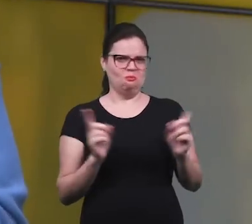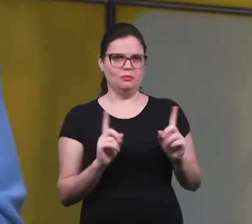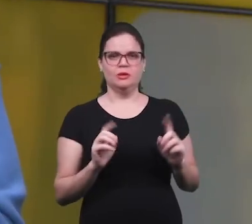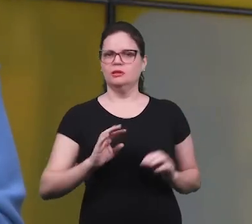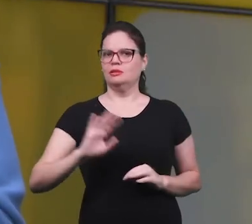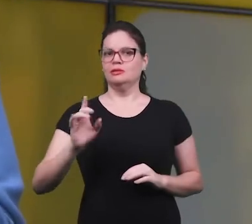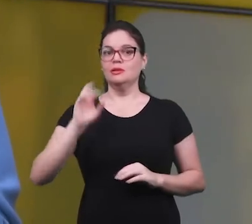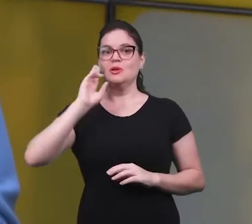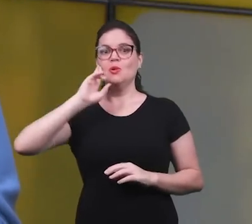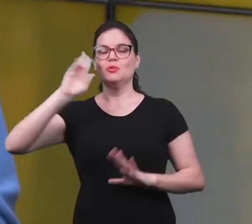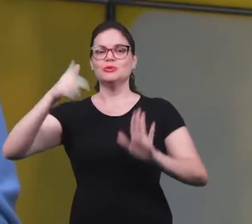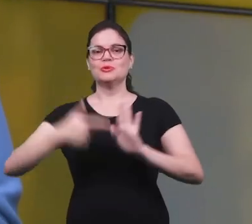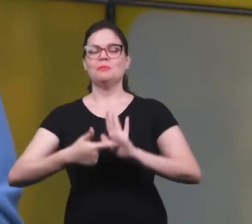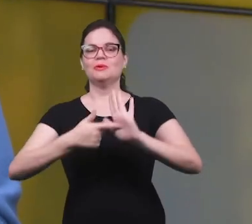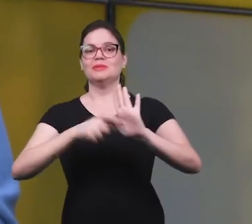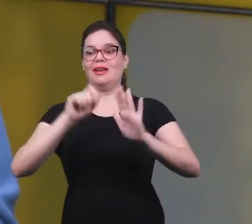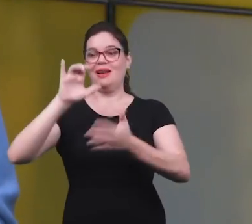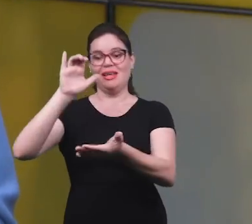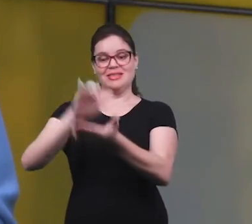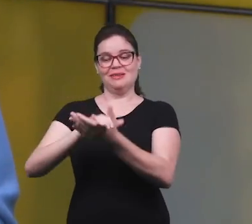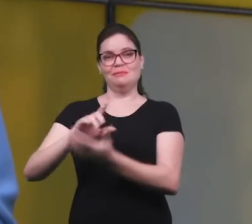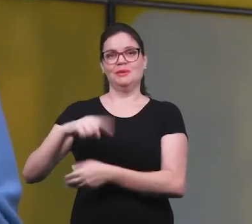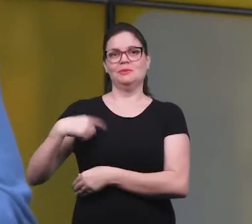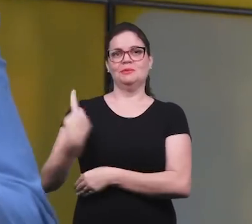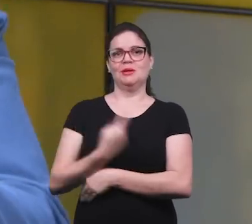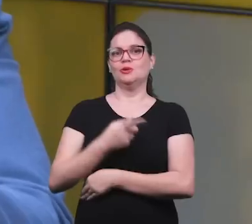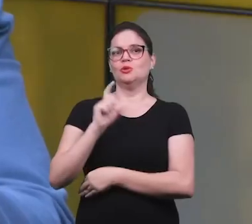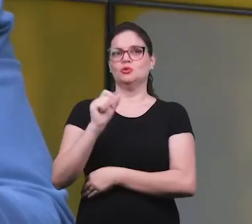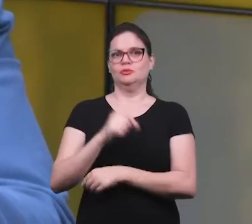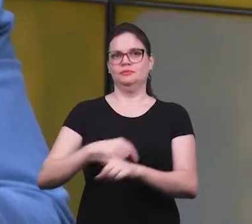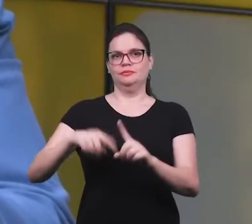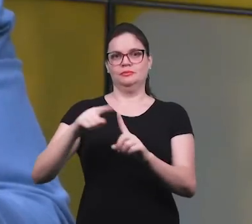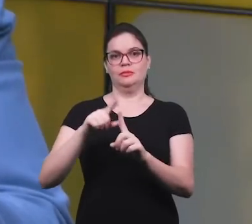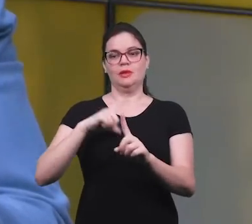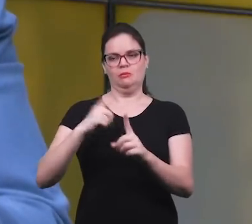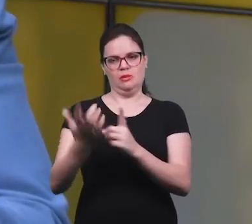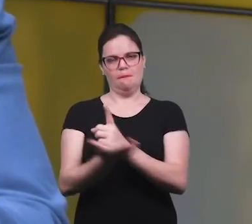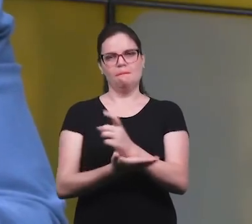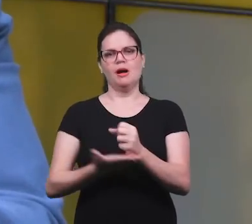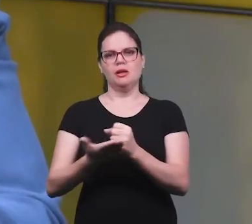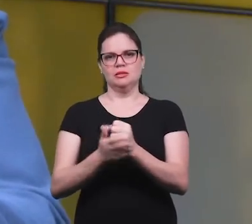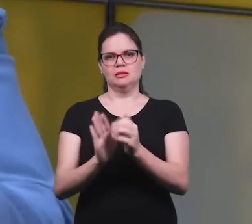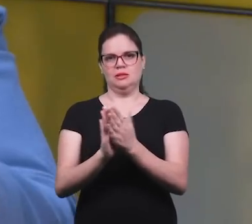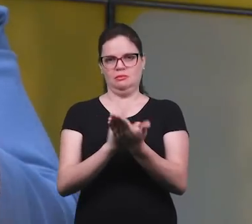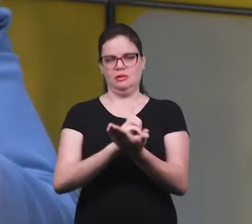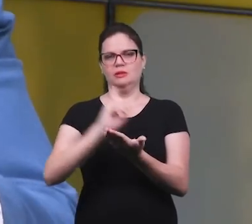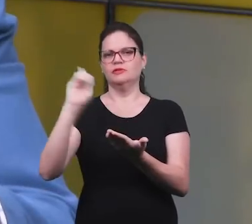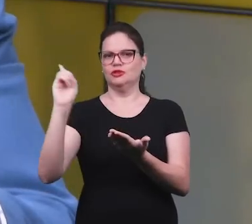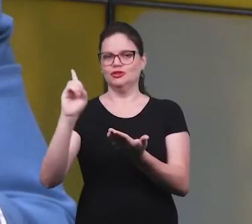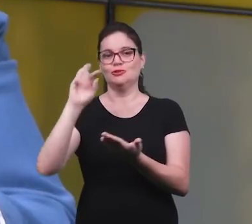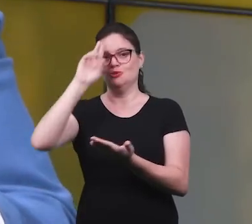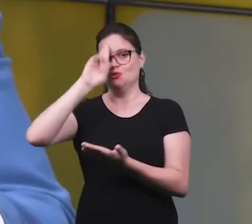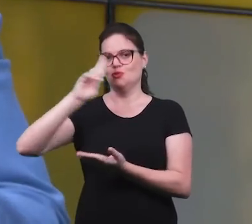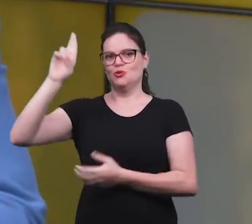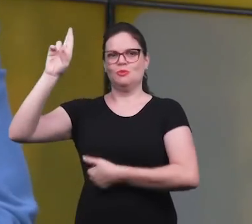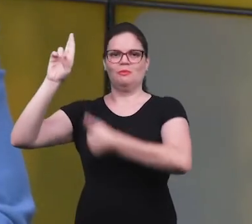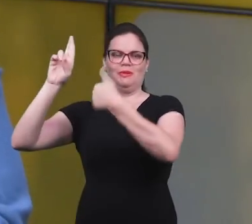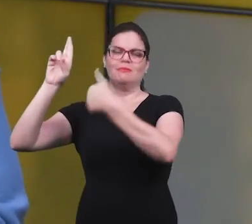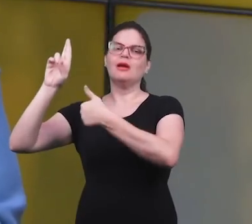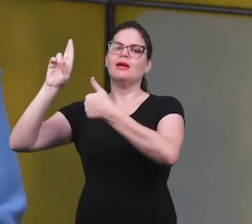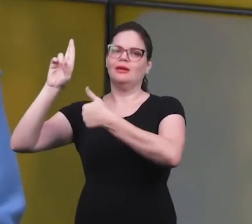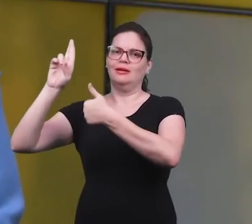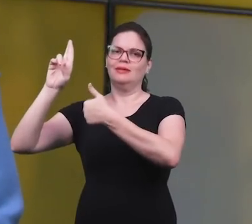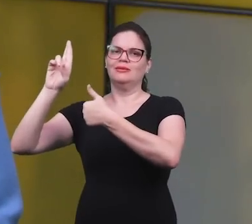do Senhor, não. O casamento, para nós, que temos como base bíblica o Senhor na nossa vida,